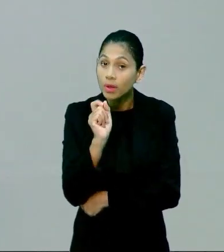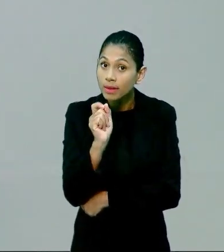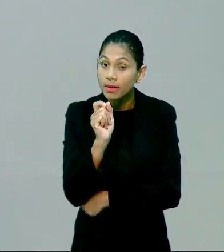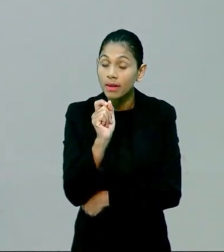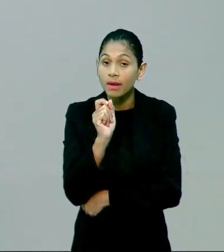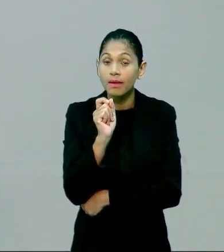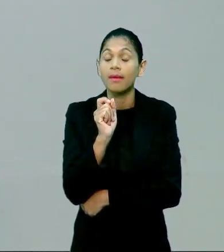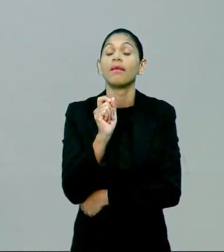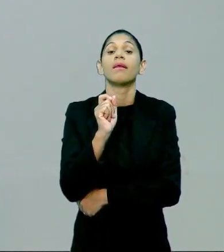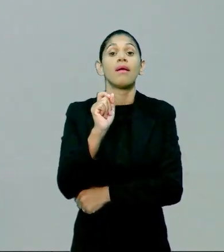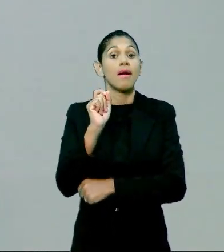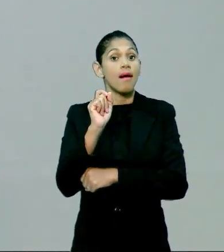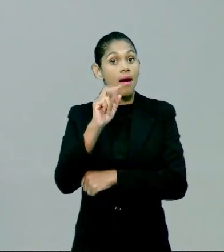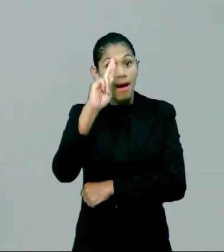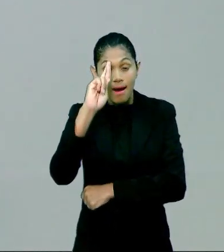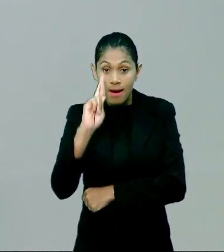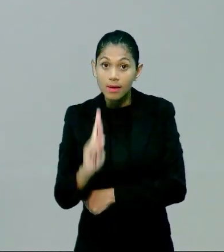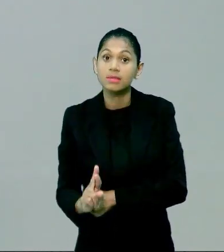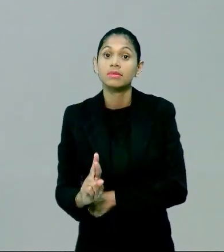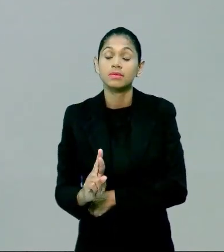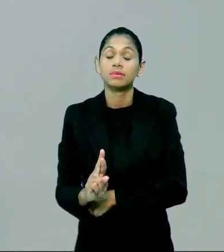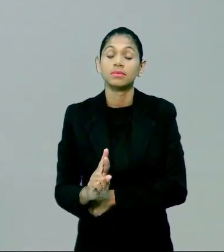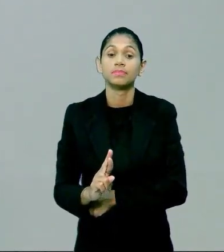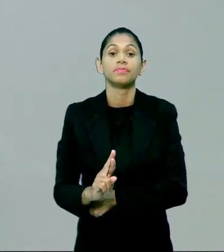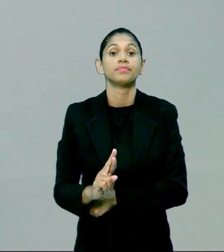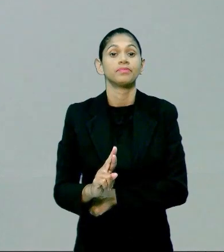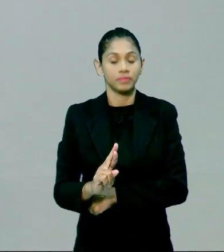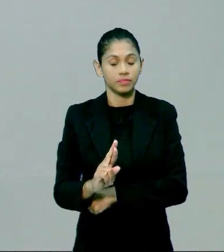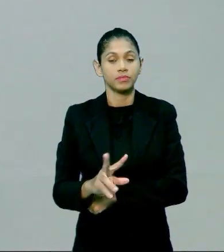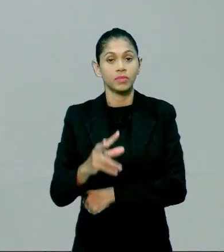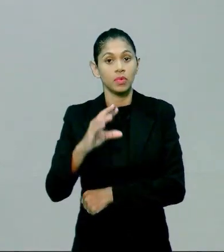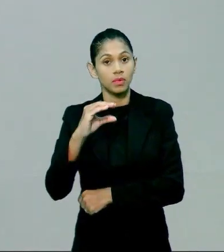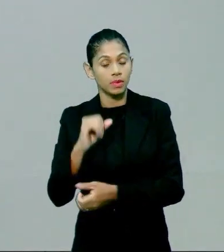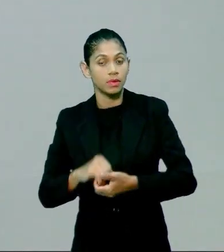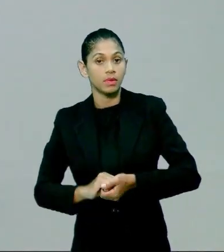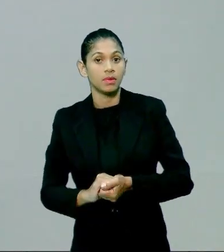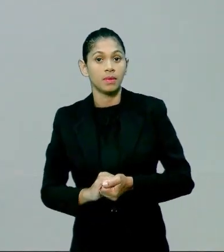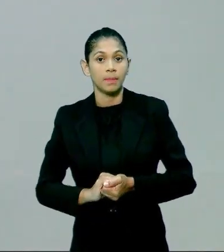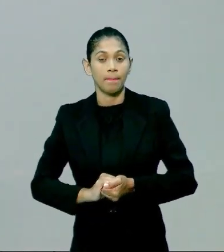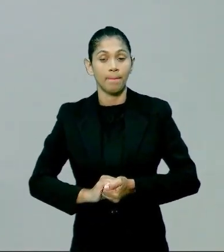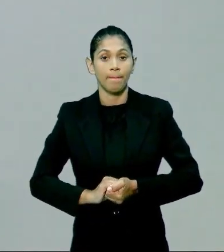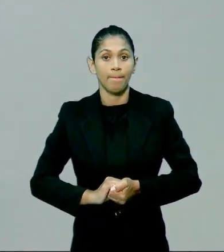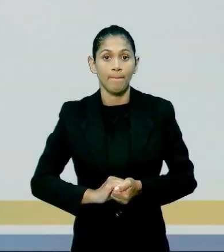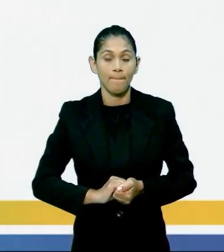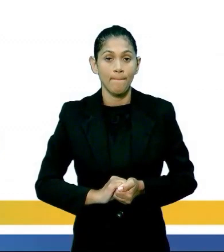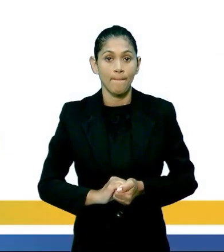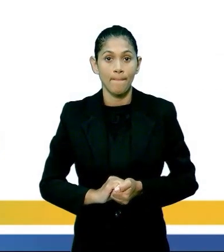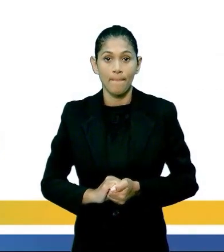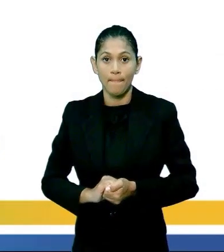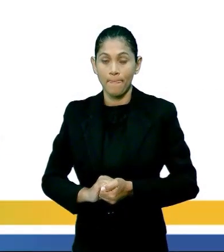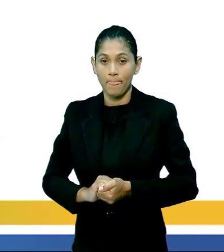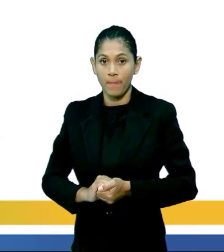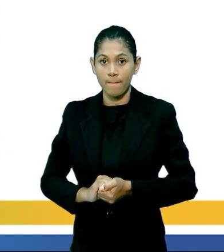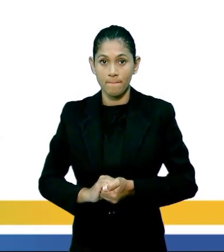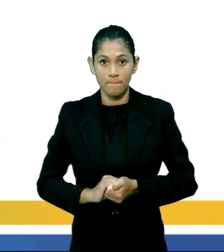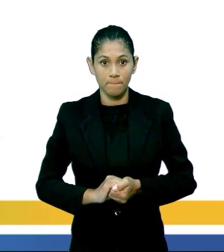dúvida na hora da prova, mas quociente é resultado de uma divisão. Vamos voltar à aula.